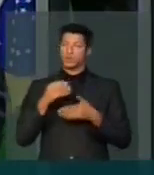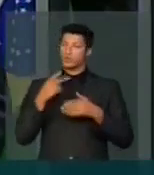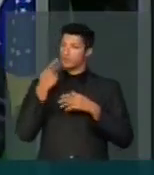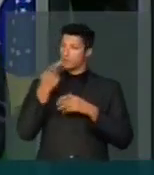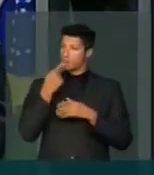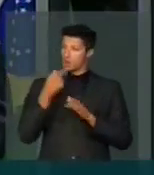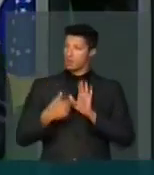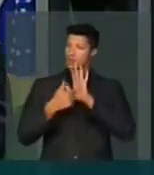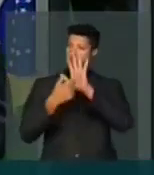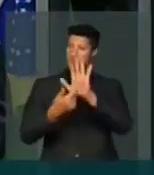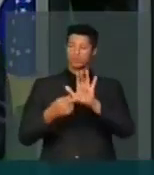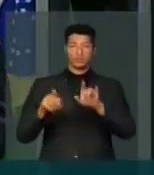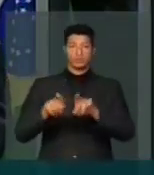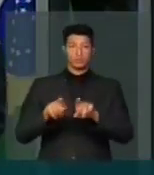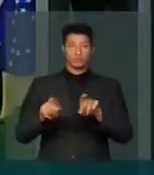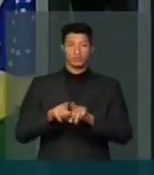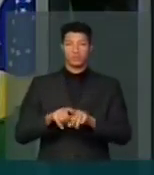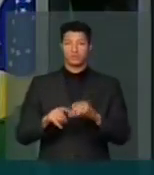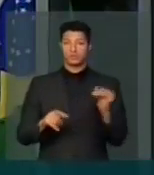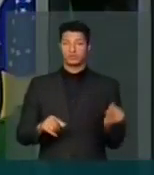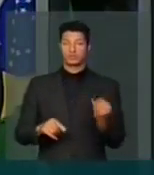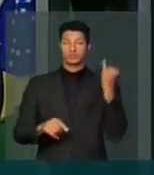levamos